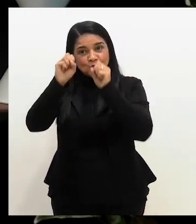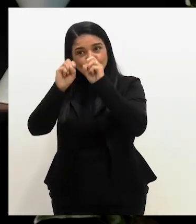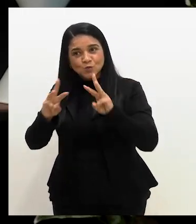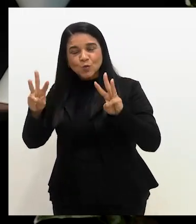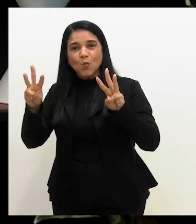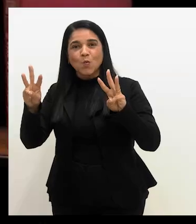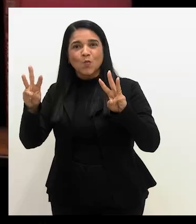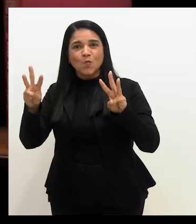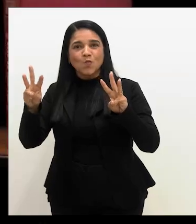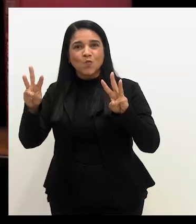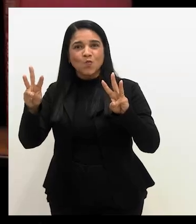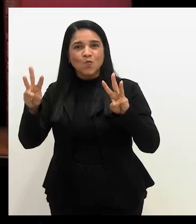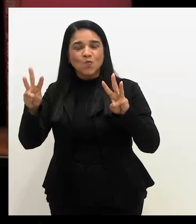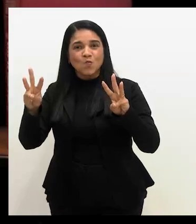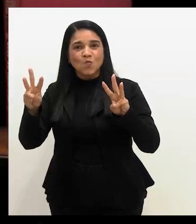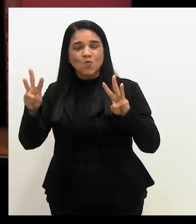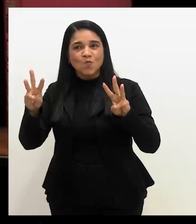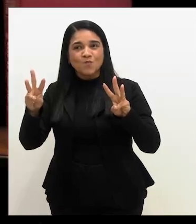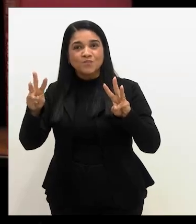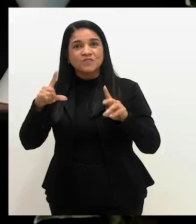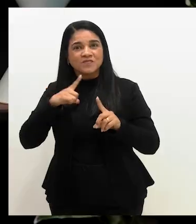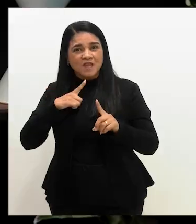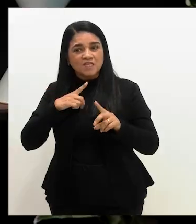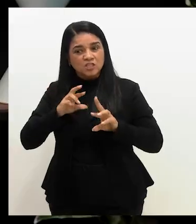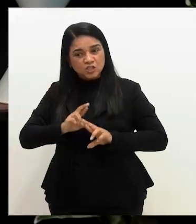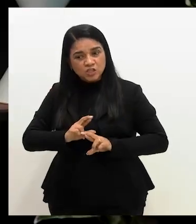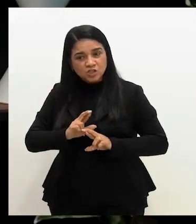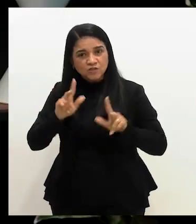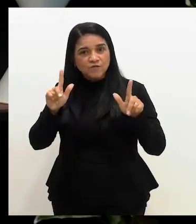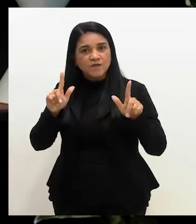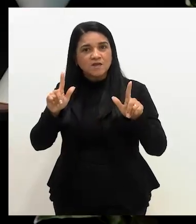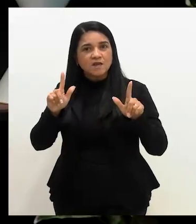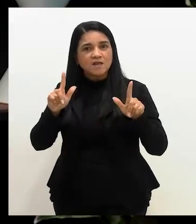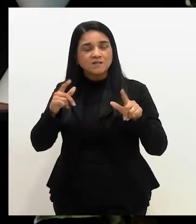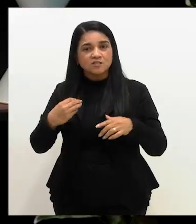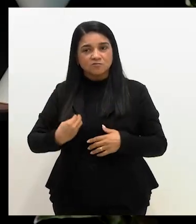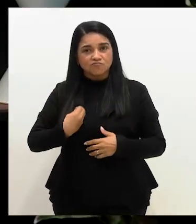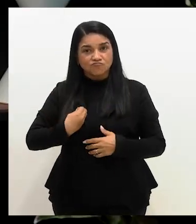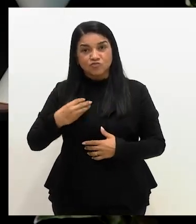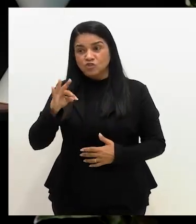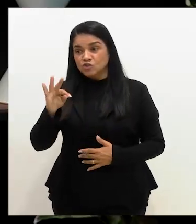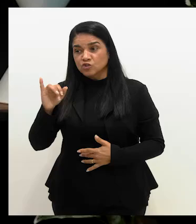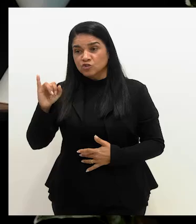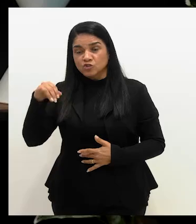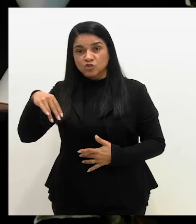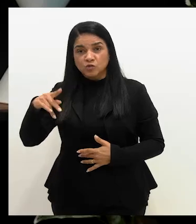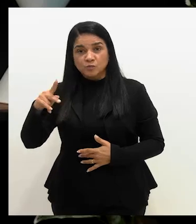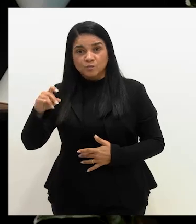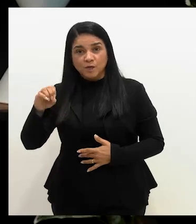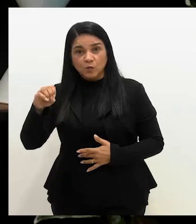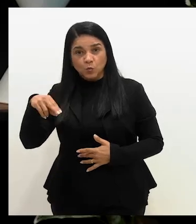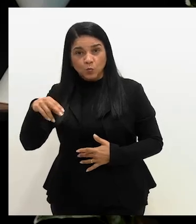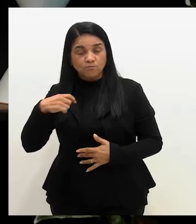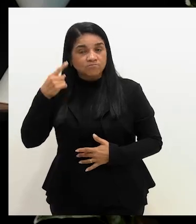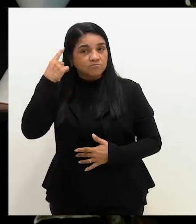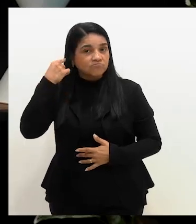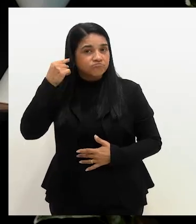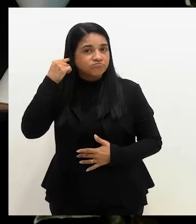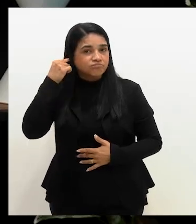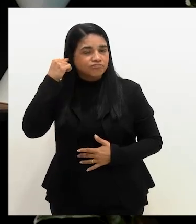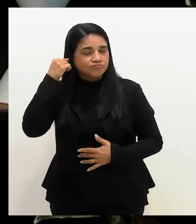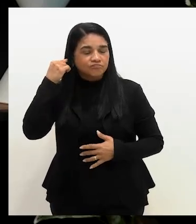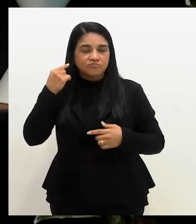me sinto muito diferente do da feira livre. Sim. Existe alguma diferença em termos de tímpano do aparelho auricular